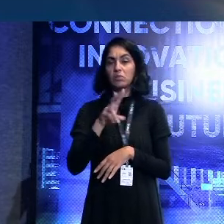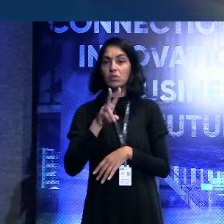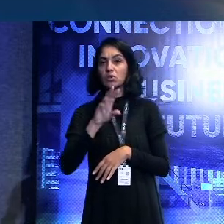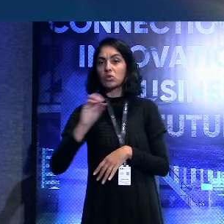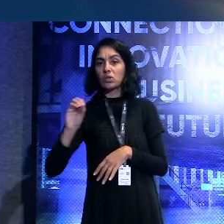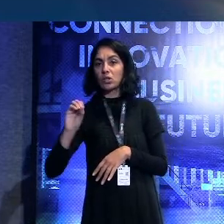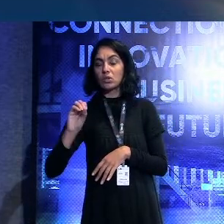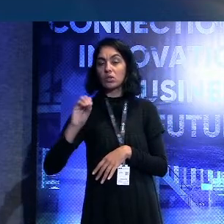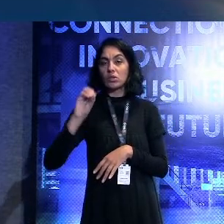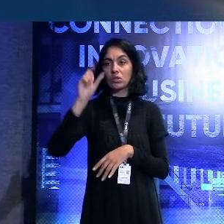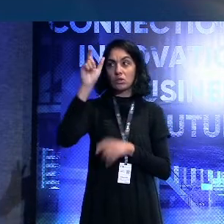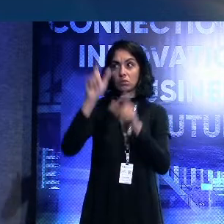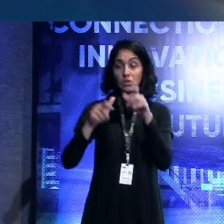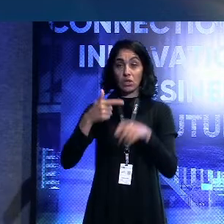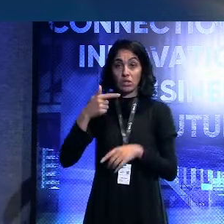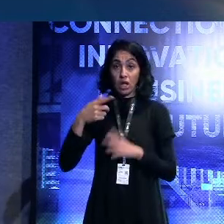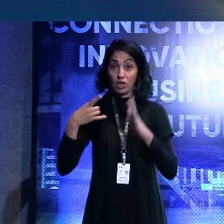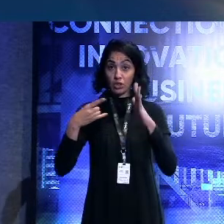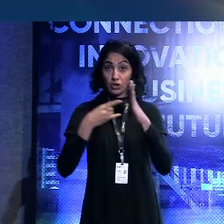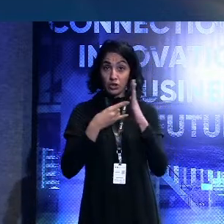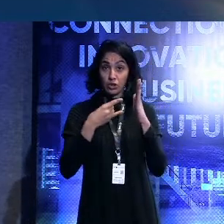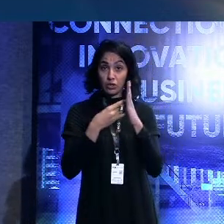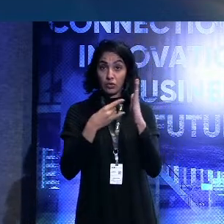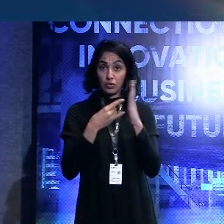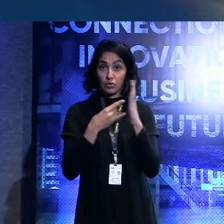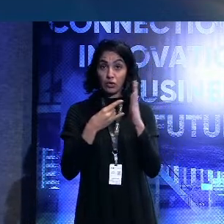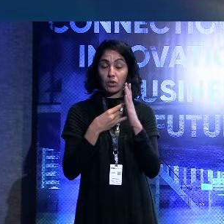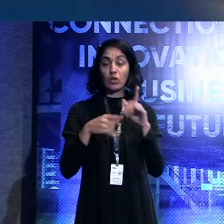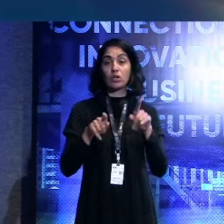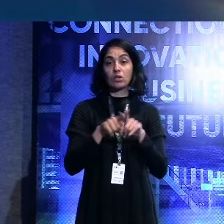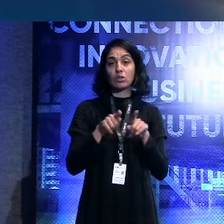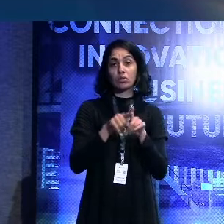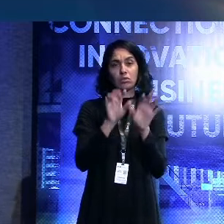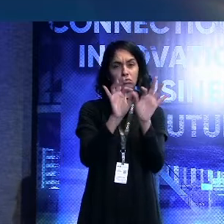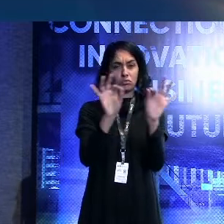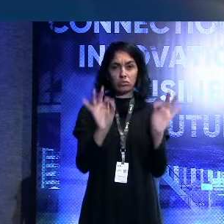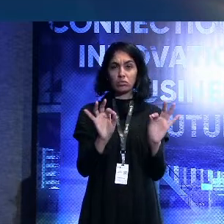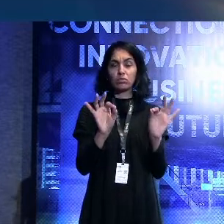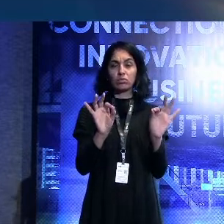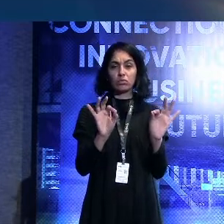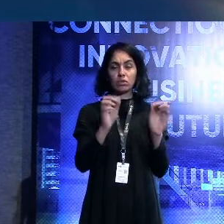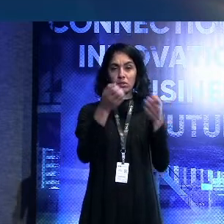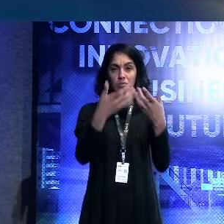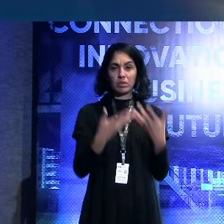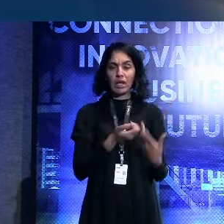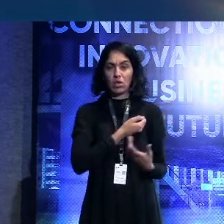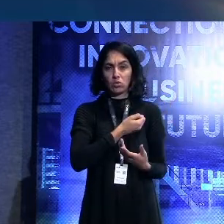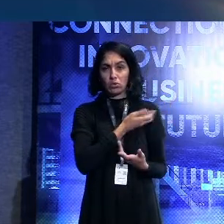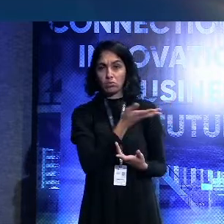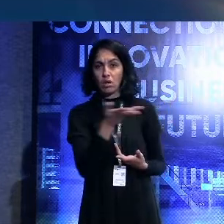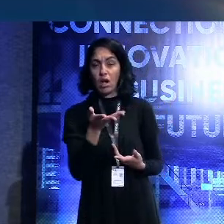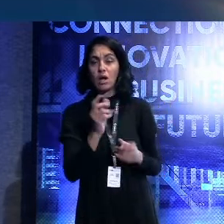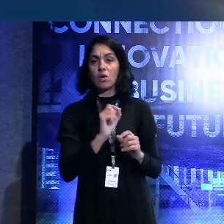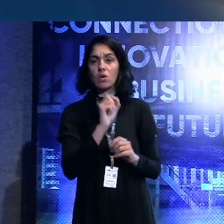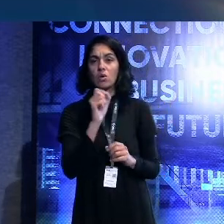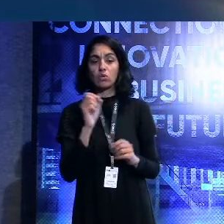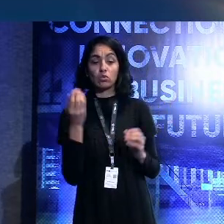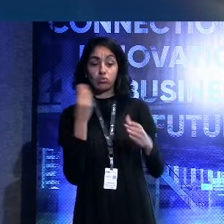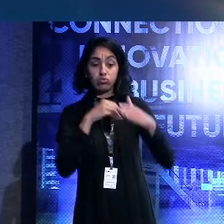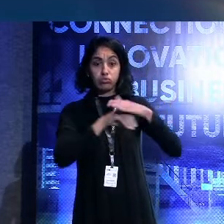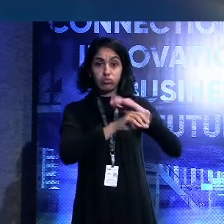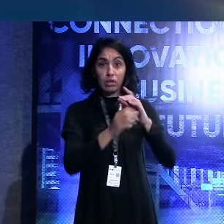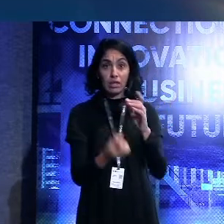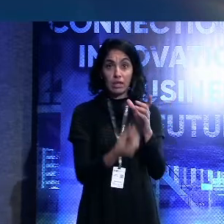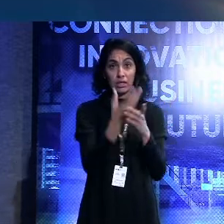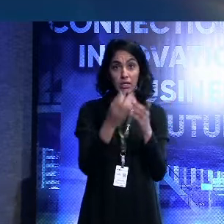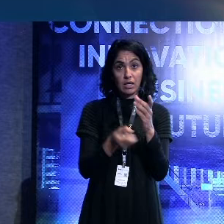7 desenvolvedores, e aqui daqui a pouquinho a gente vai falar um pouquinho mais dos números. A gente passou a internalizar todos os produtos digitais, a criar novos